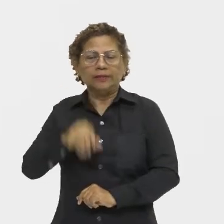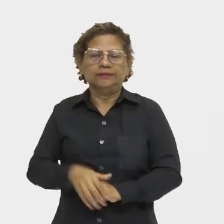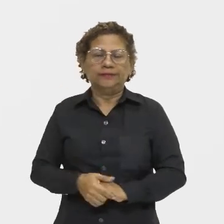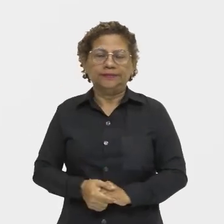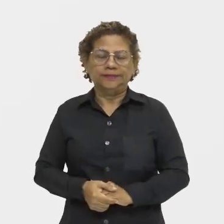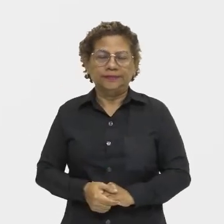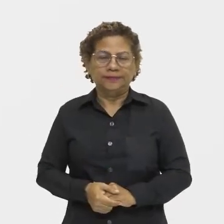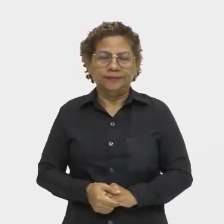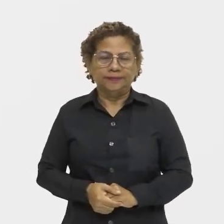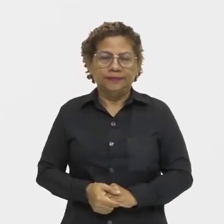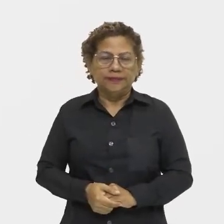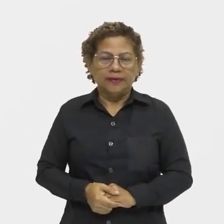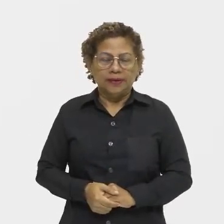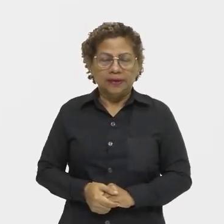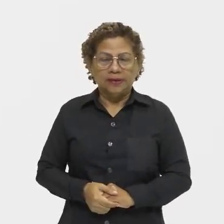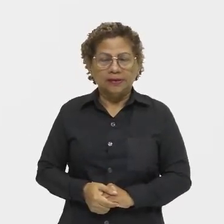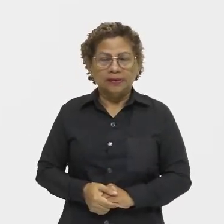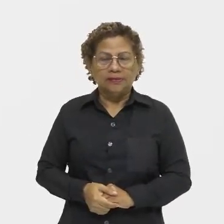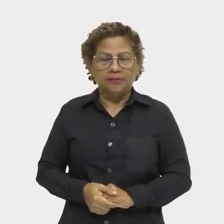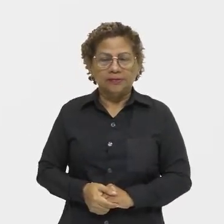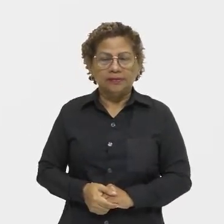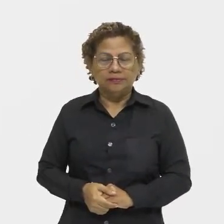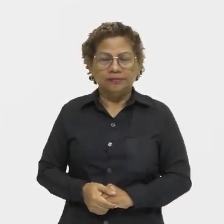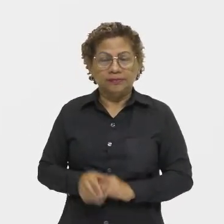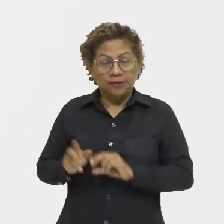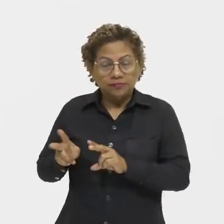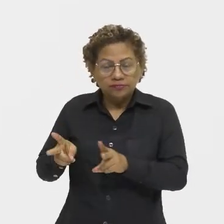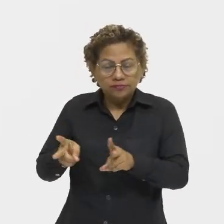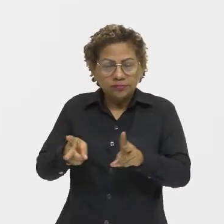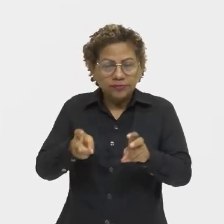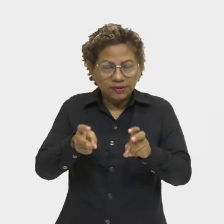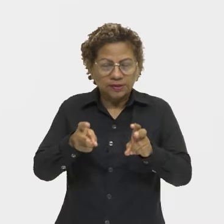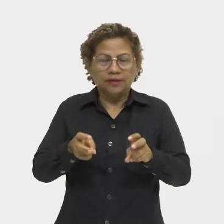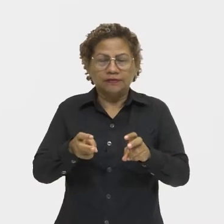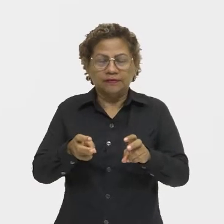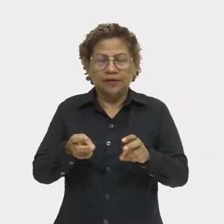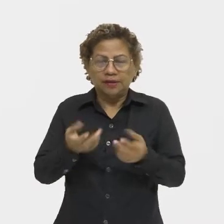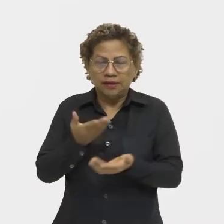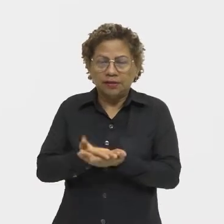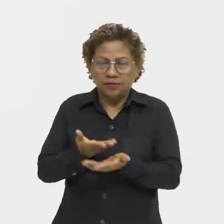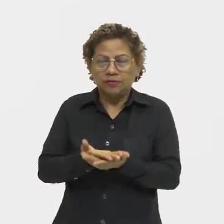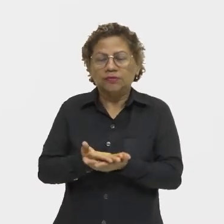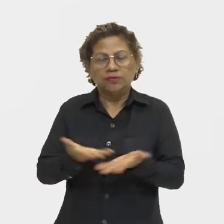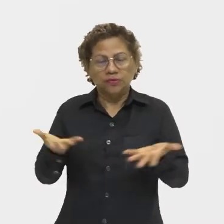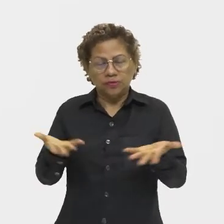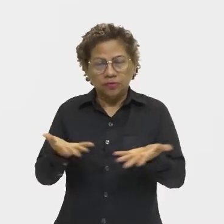observar na nossa cartela, né, que tem um desenhinho aí,